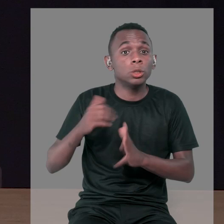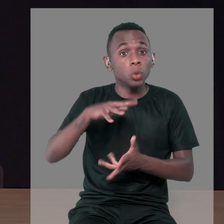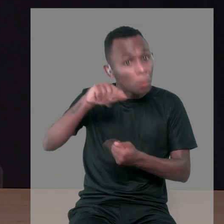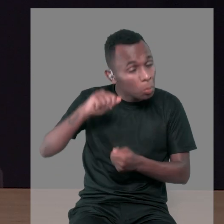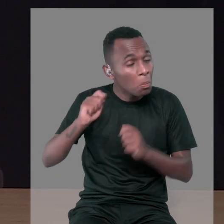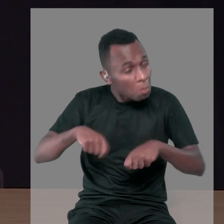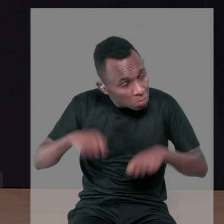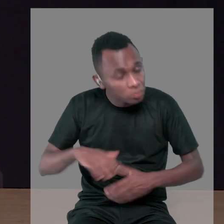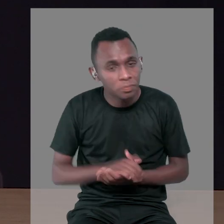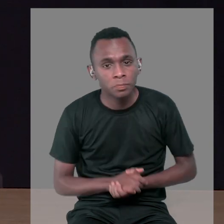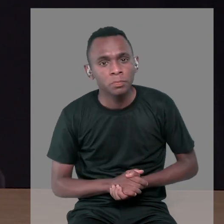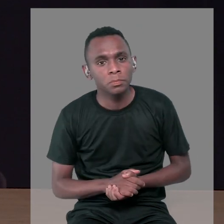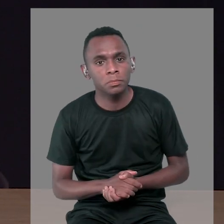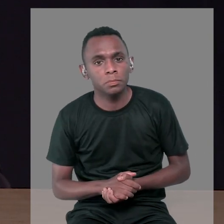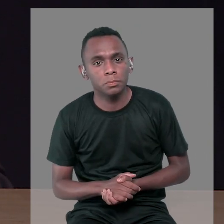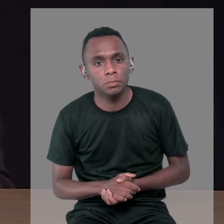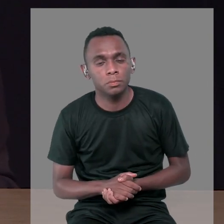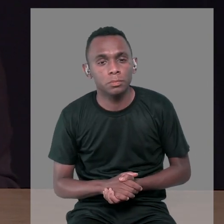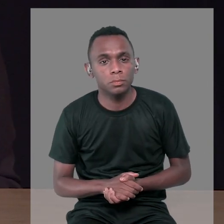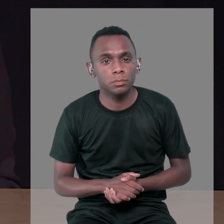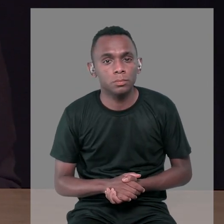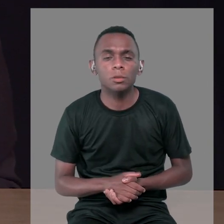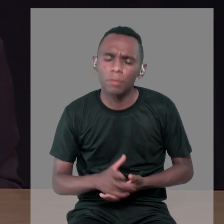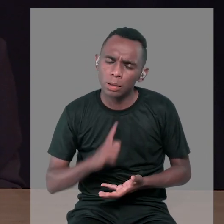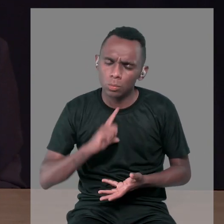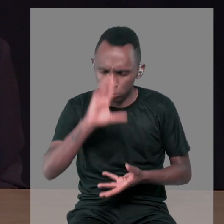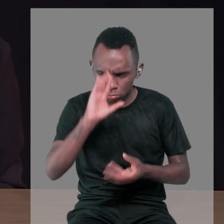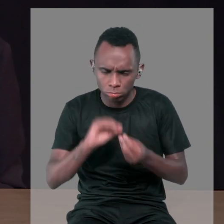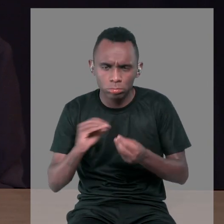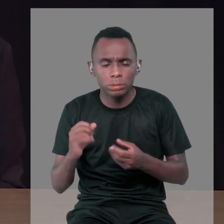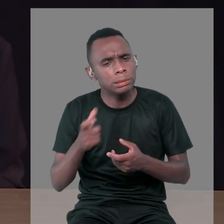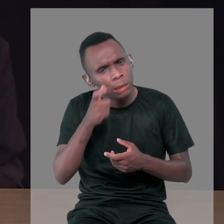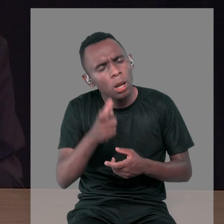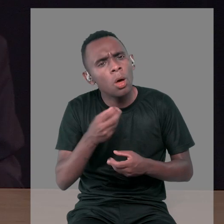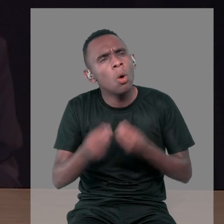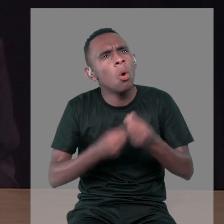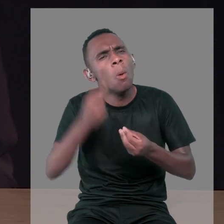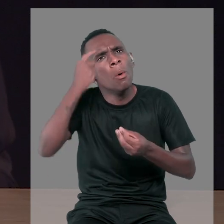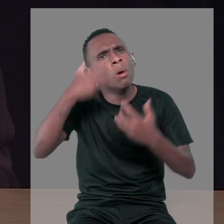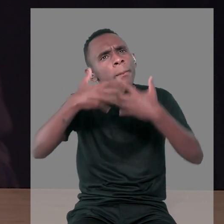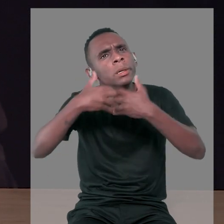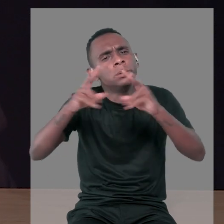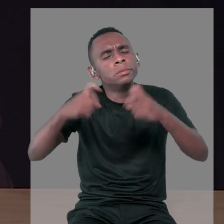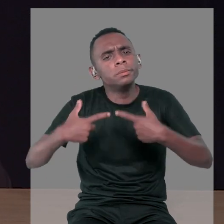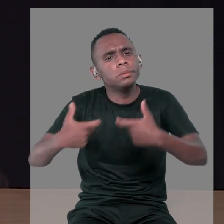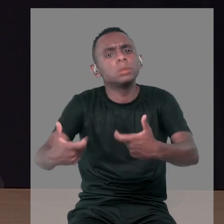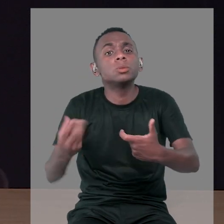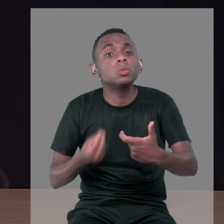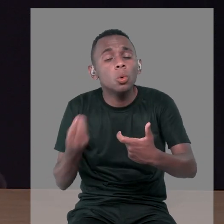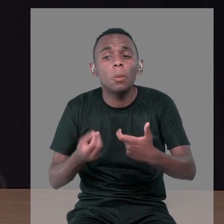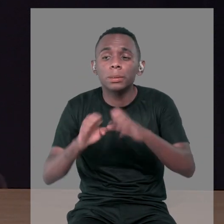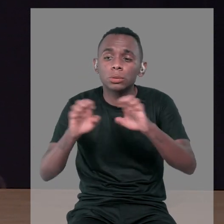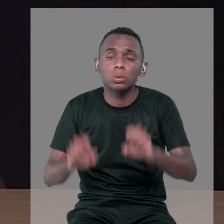ele vai ter uma definição muito interessante. Então, como é que eu vou pensar a guerra? Como é que eu vou estruturar, até imageticamente, a